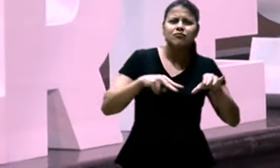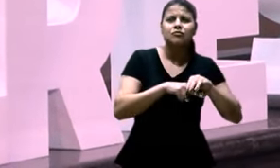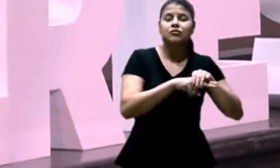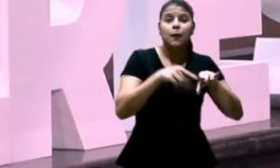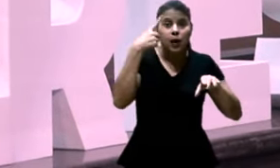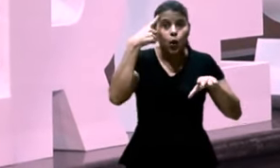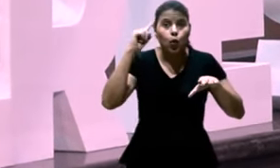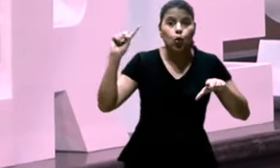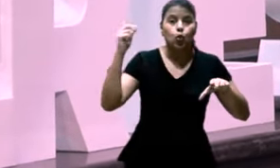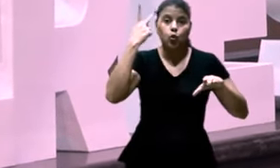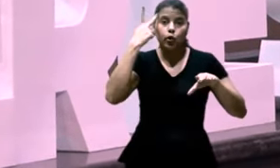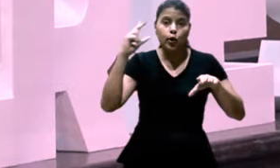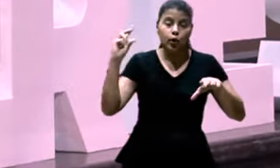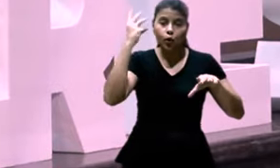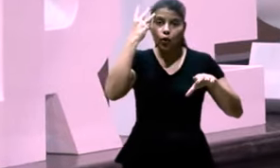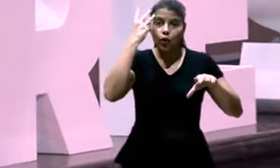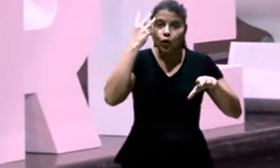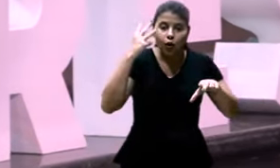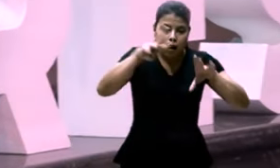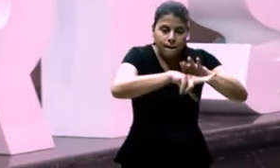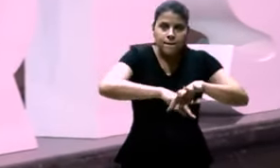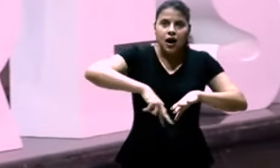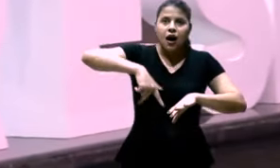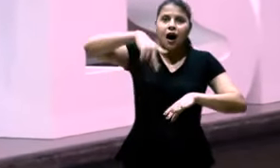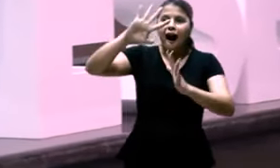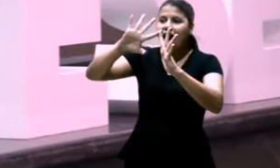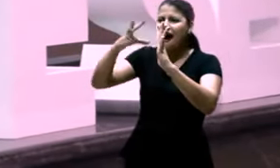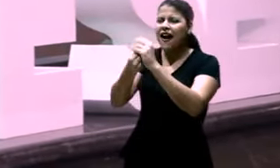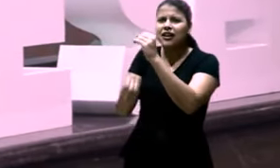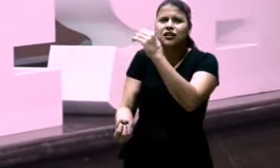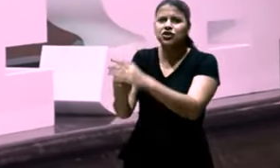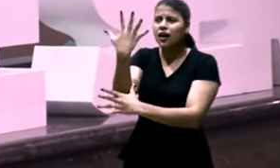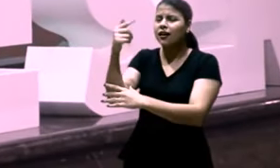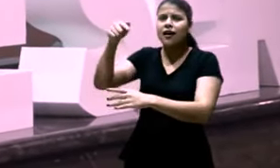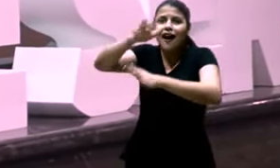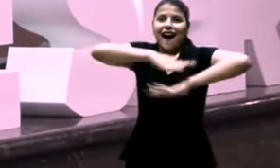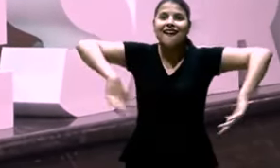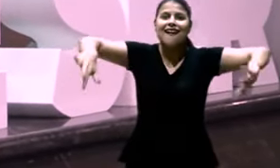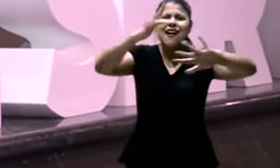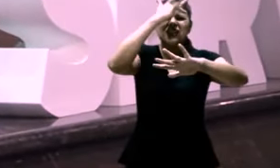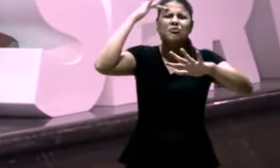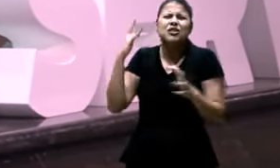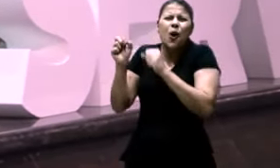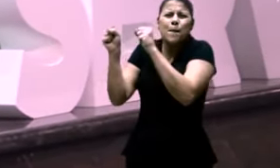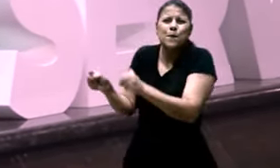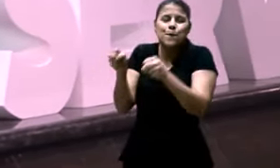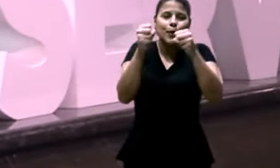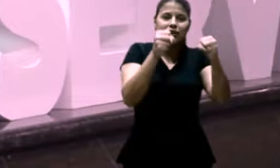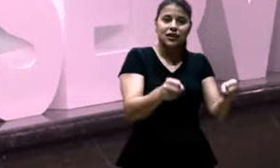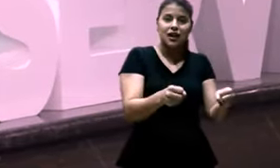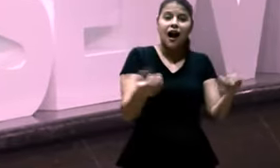igreja poderosa. Ao terceiro dia eu levantarei um novo